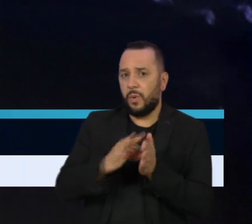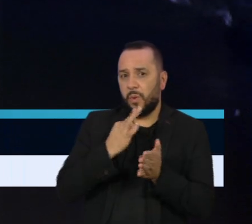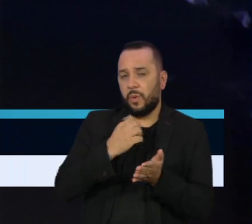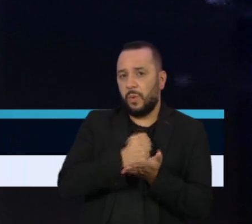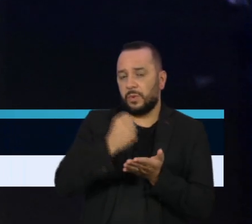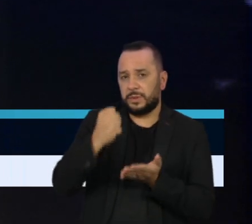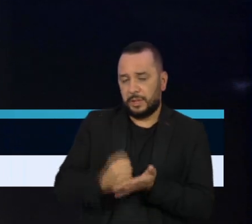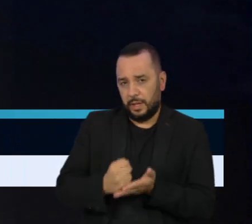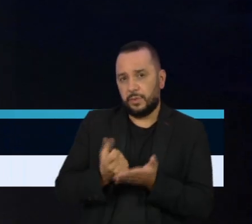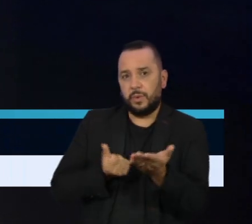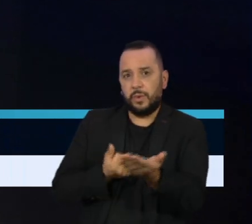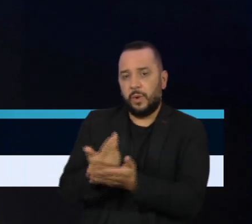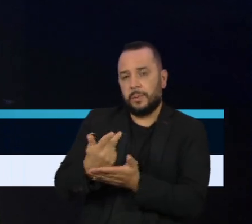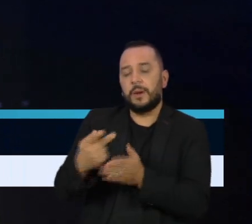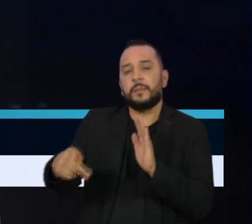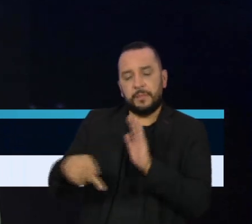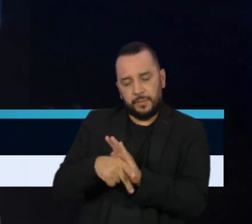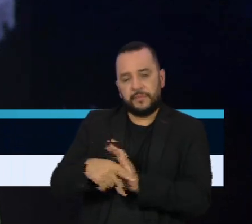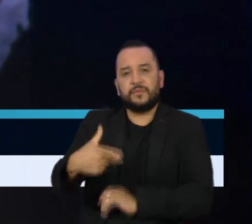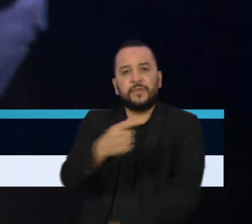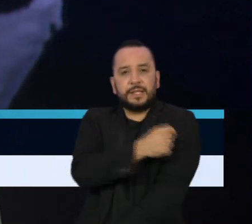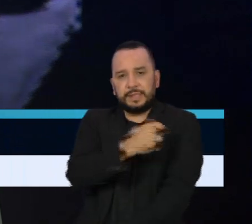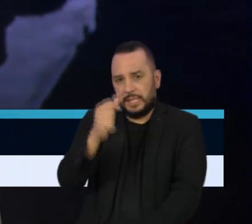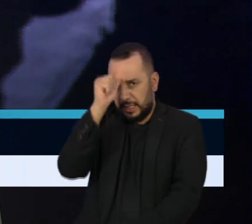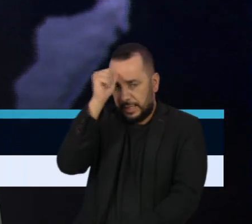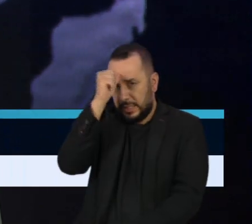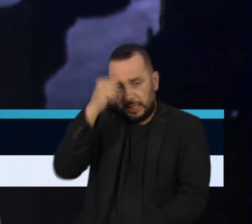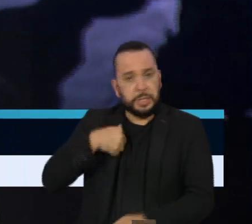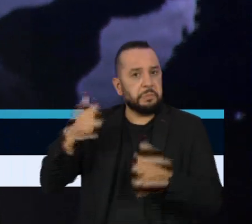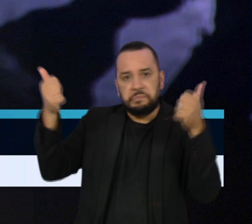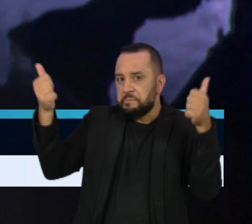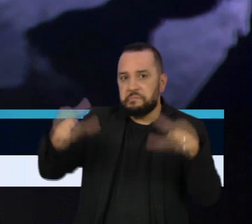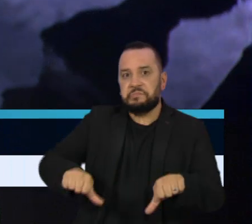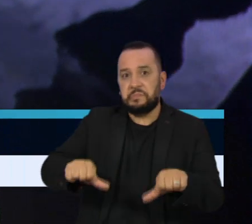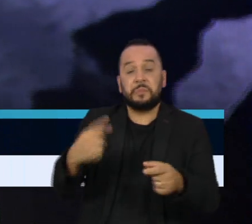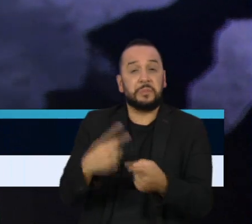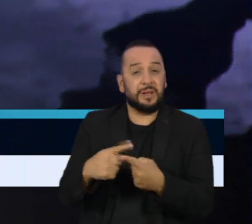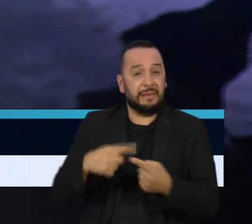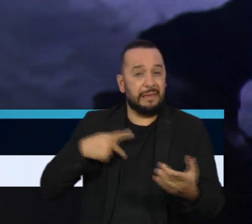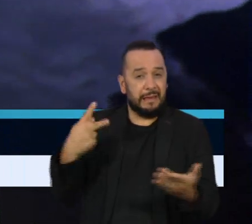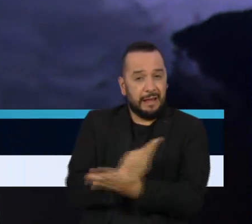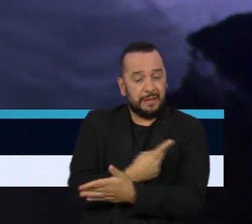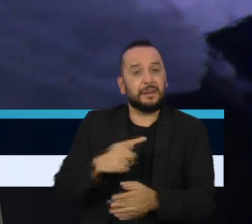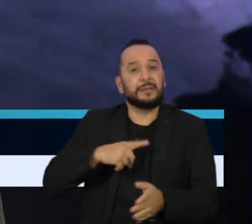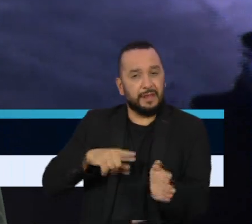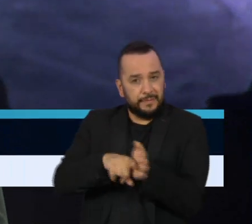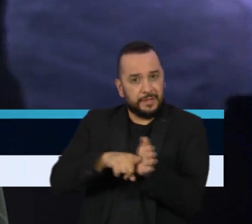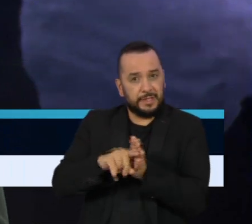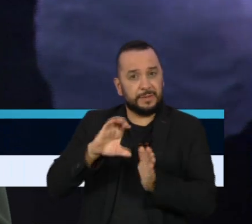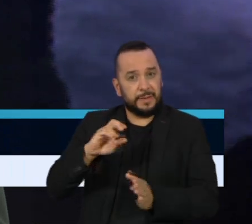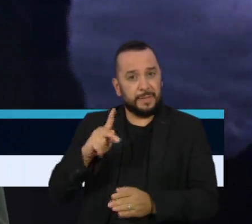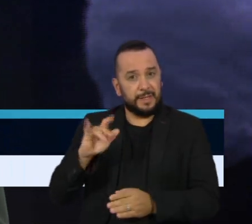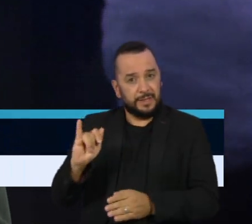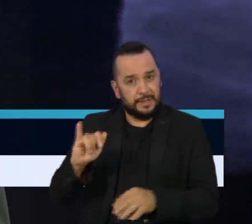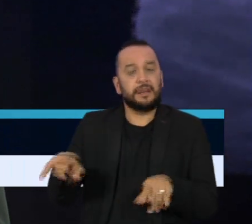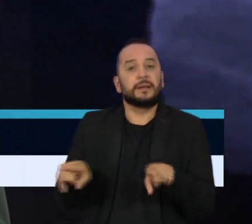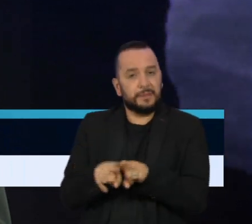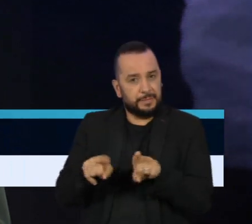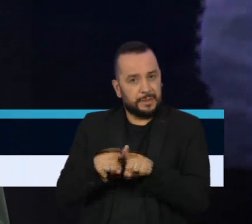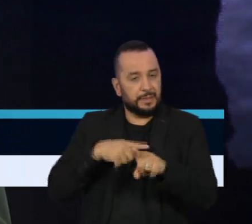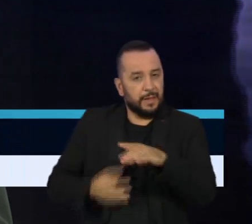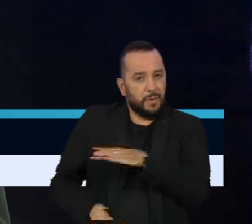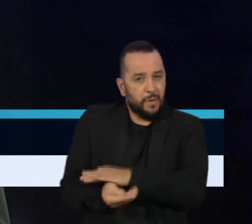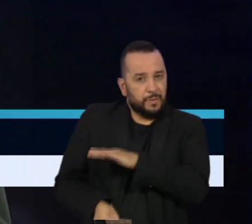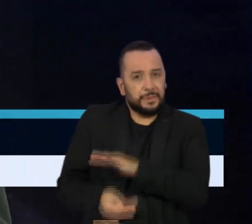compra da vacina indiana kovacs in suspeito de irregularidades e alvo da CPI da cor de Mia sobre as suspeitas de corrupção na